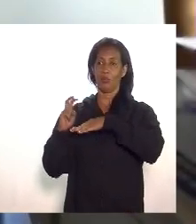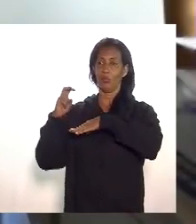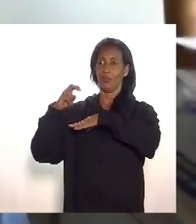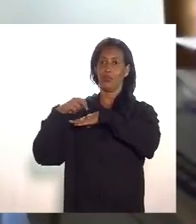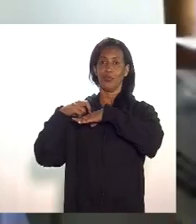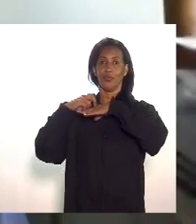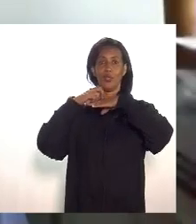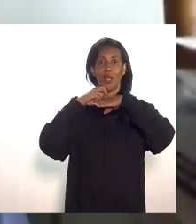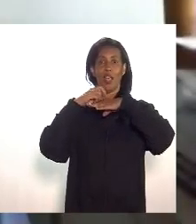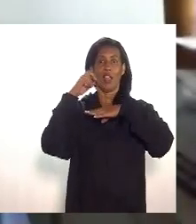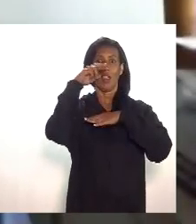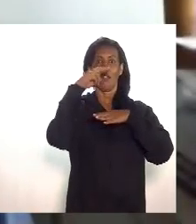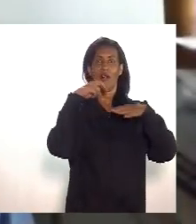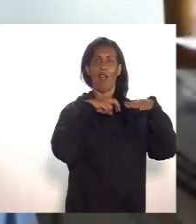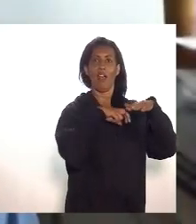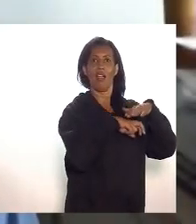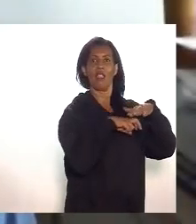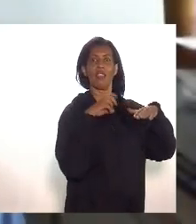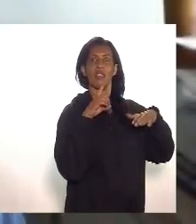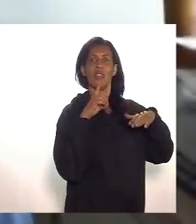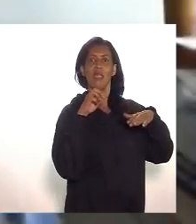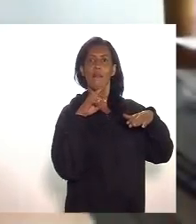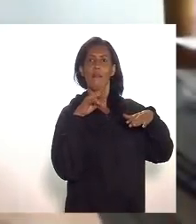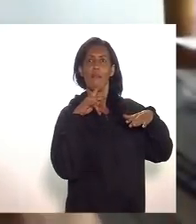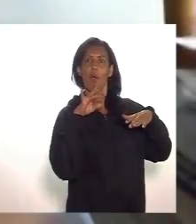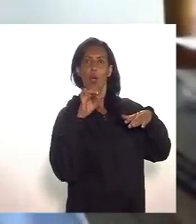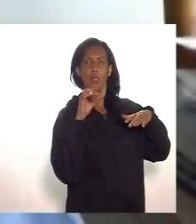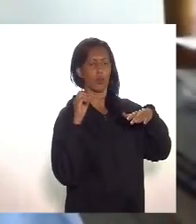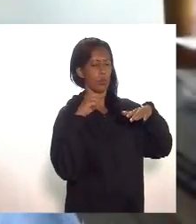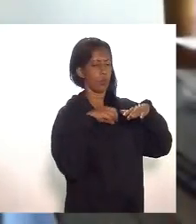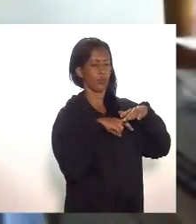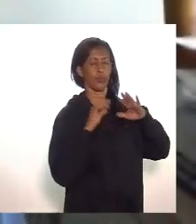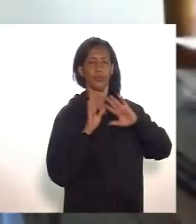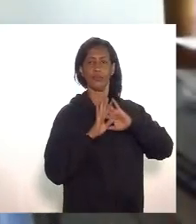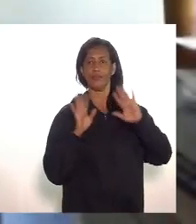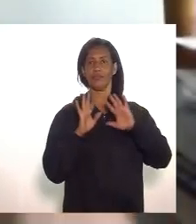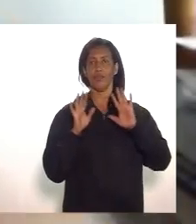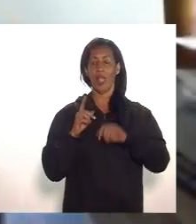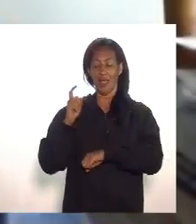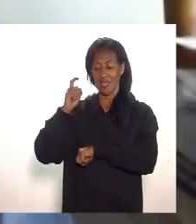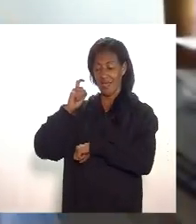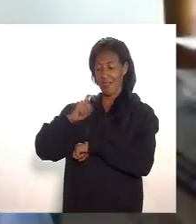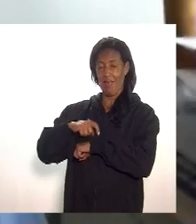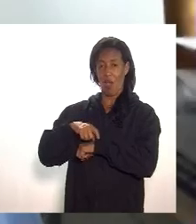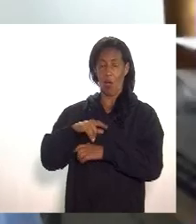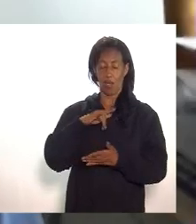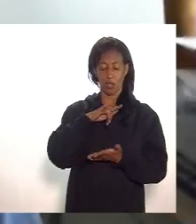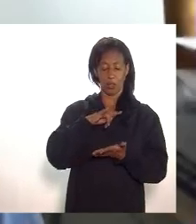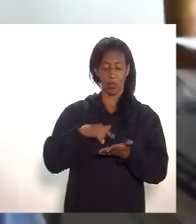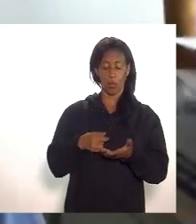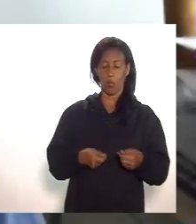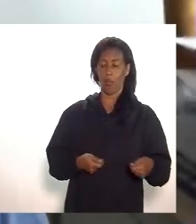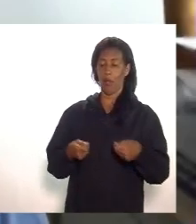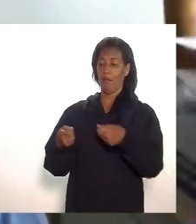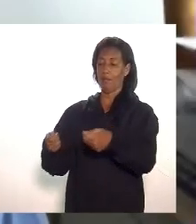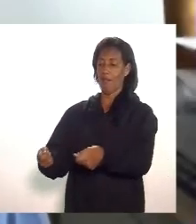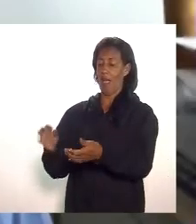a oportunidade, com a notificação naquele momento, na lei estadual, que de